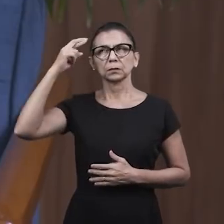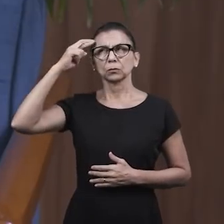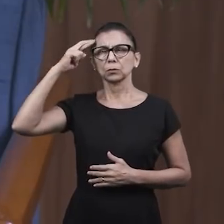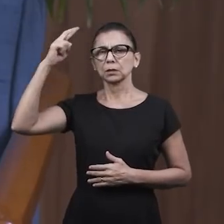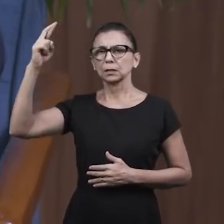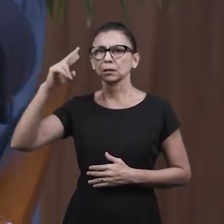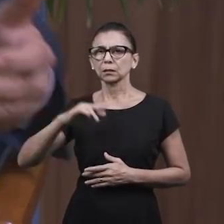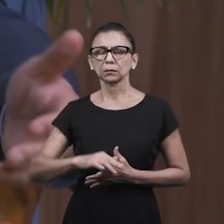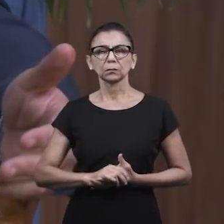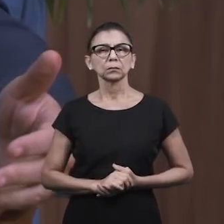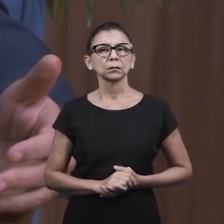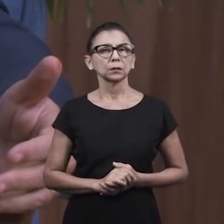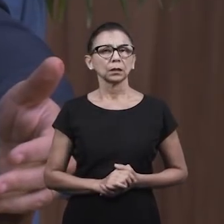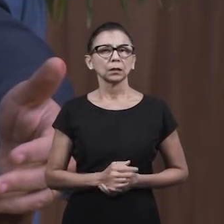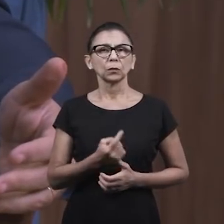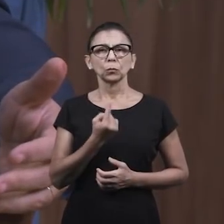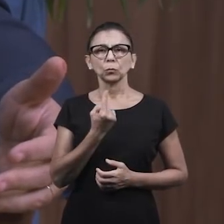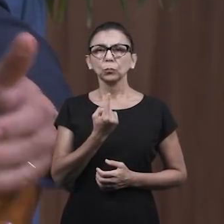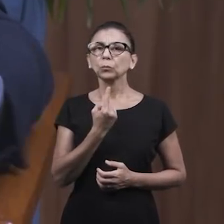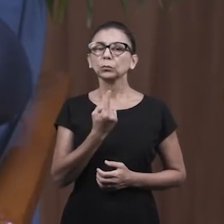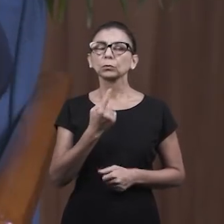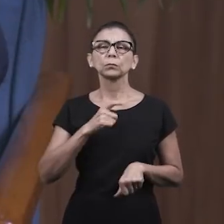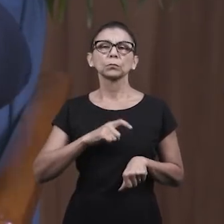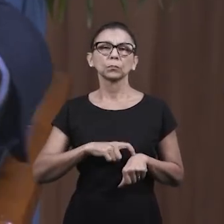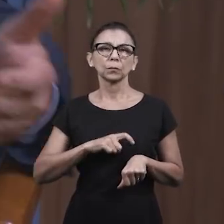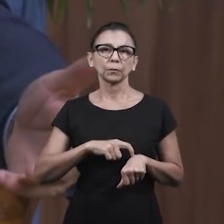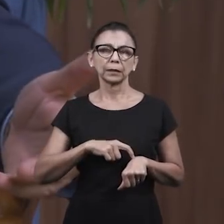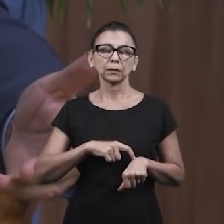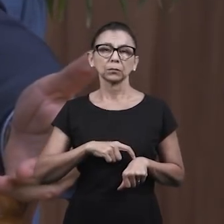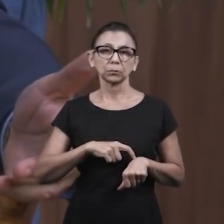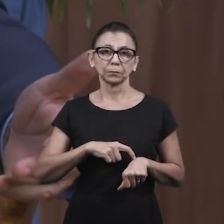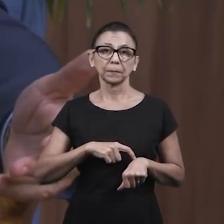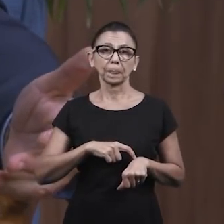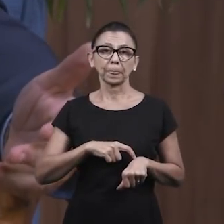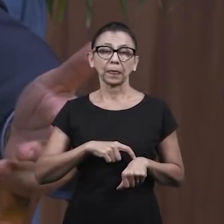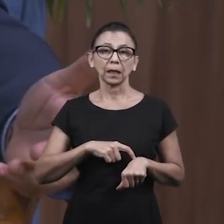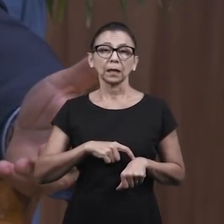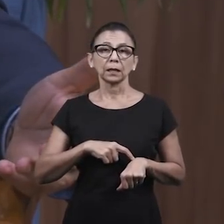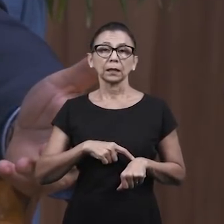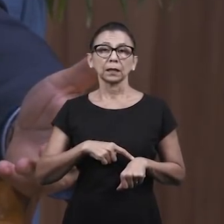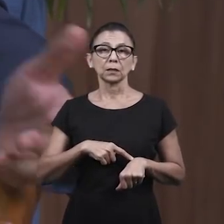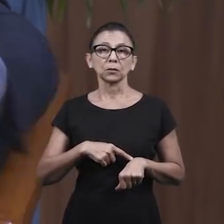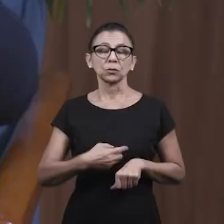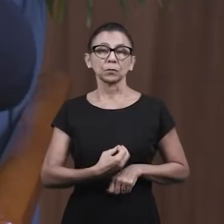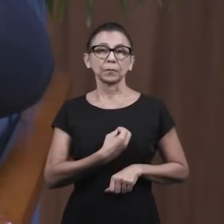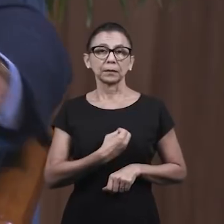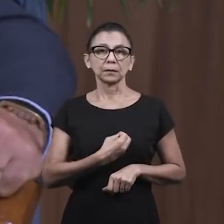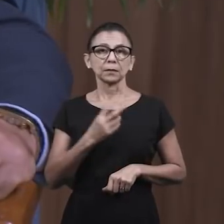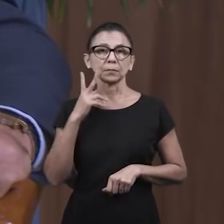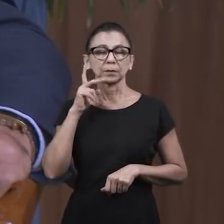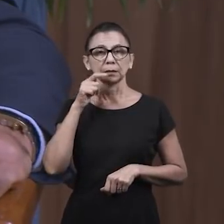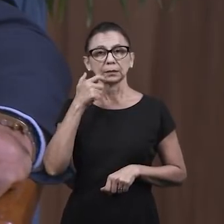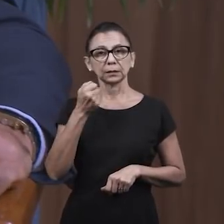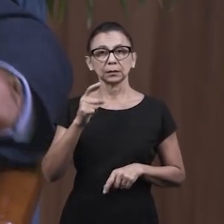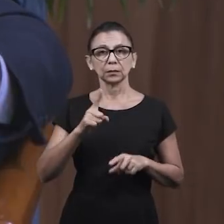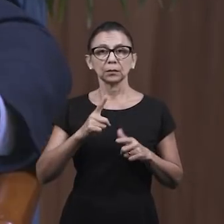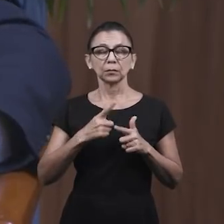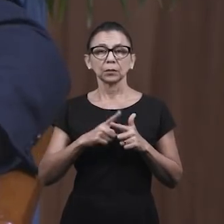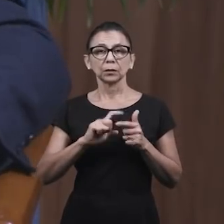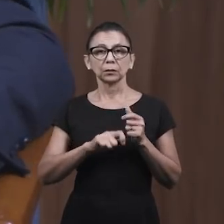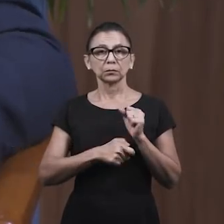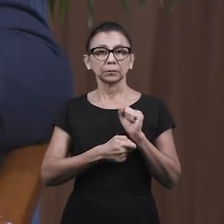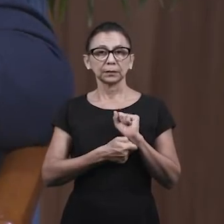uma experiência recorrente na vida do crente. Mas quando ele tem uma experiência com o mistério, ele vai além desta